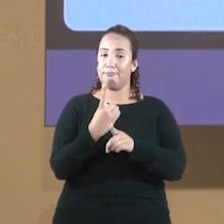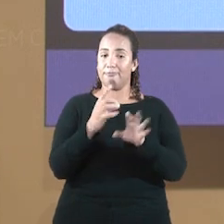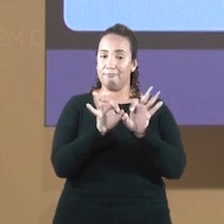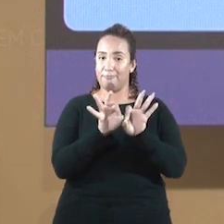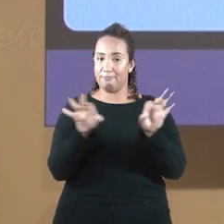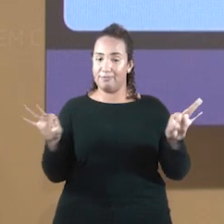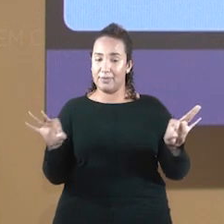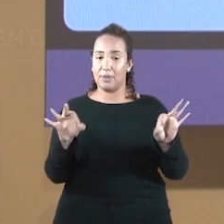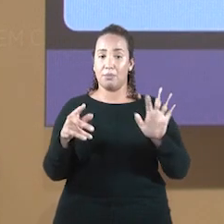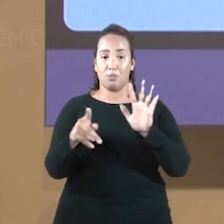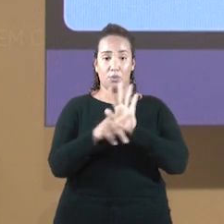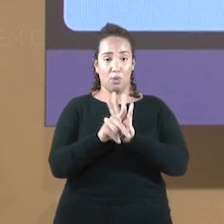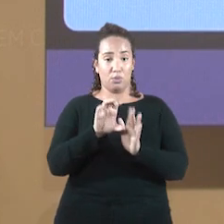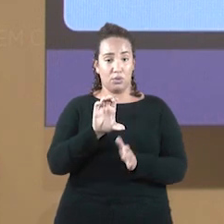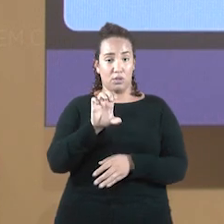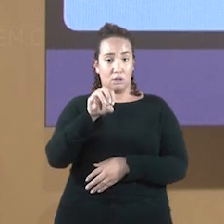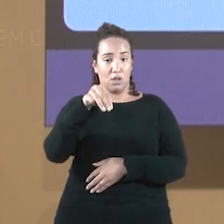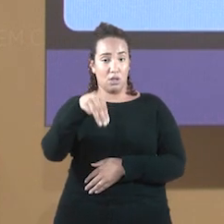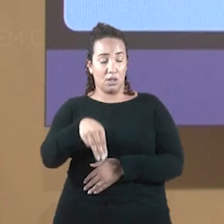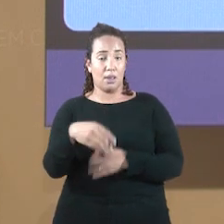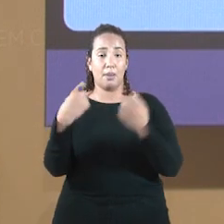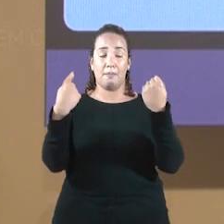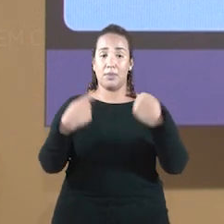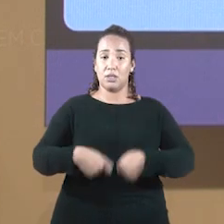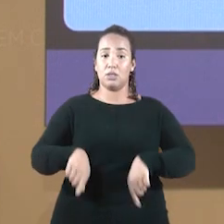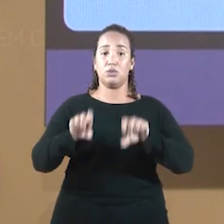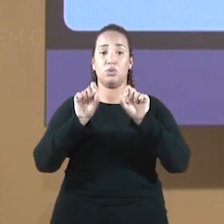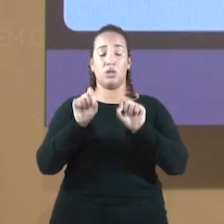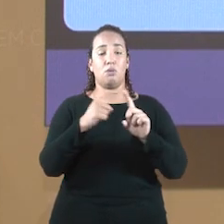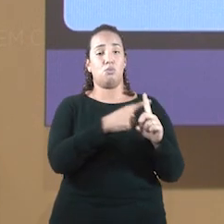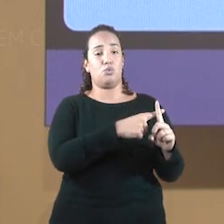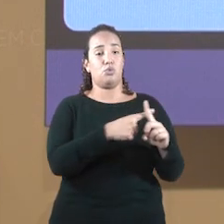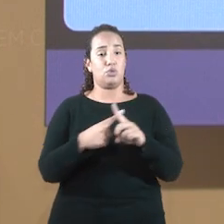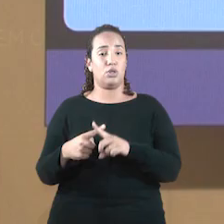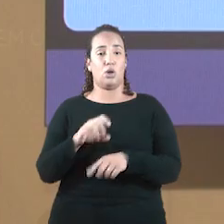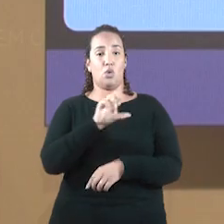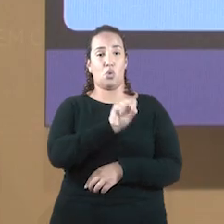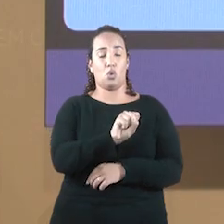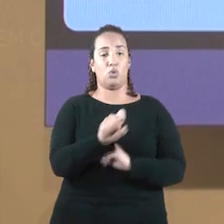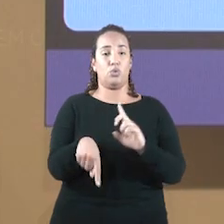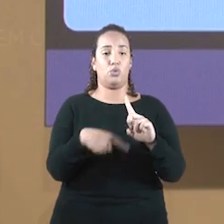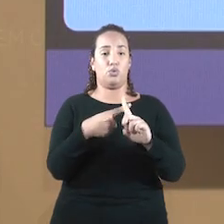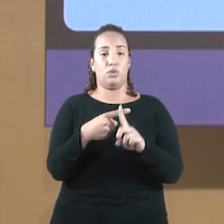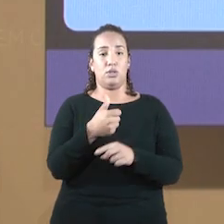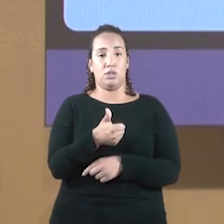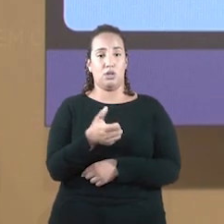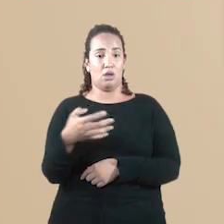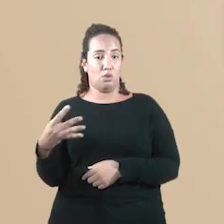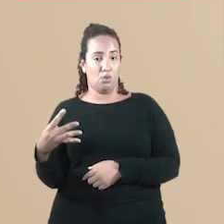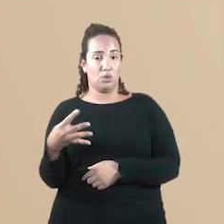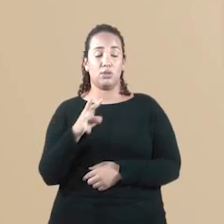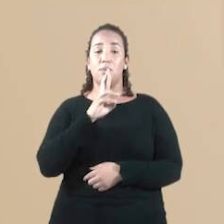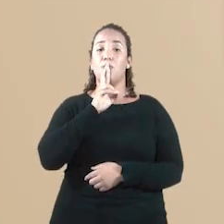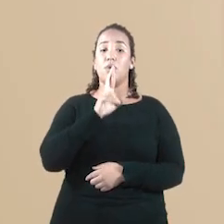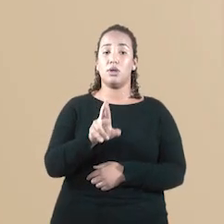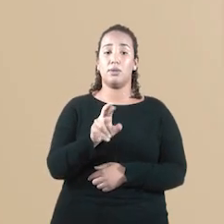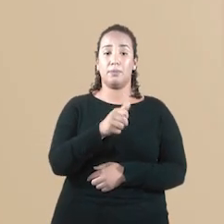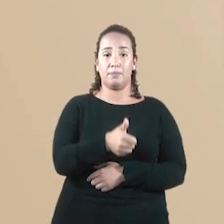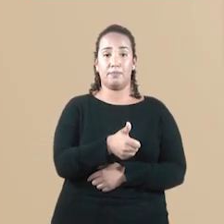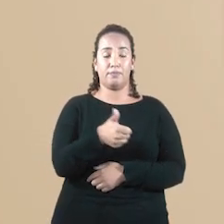do comprimento em centímetros, precisaríamos multiplicar o 8 vezes 14, que